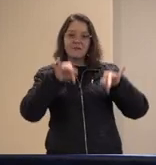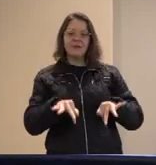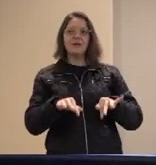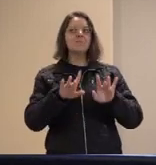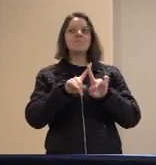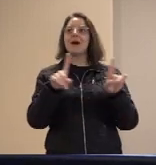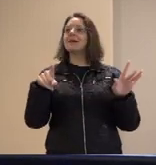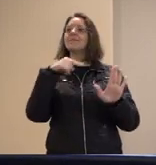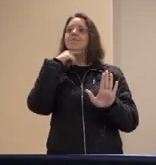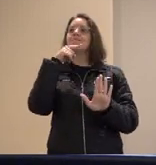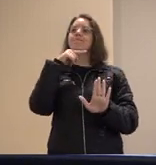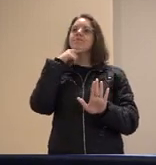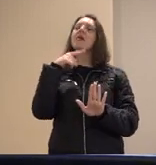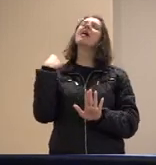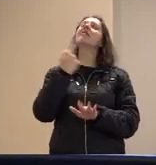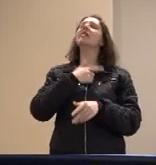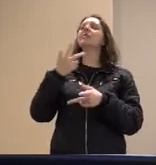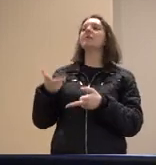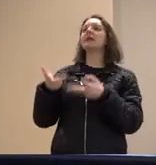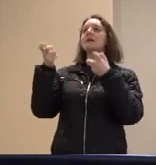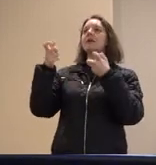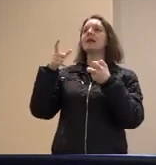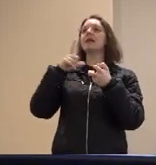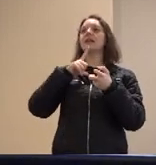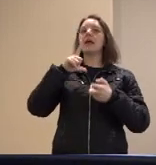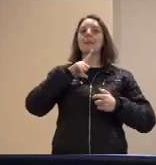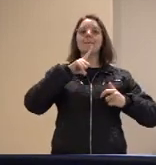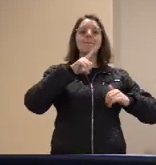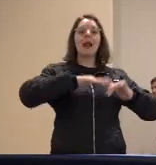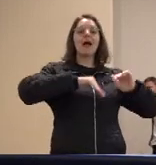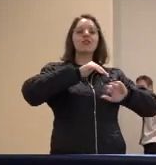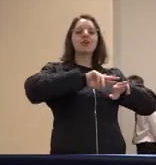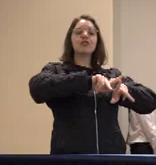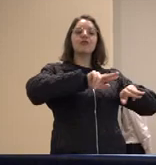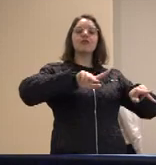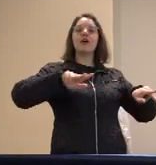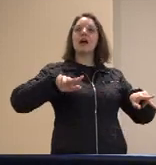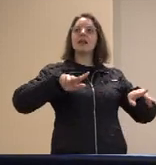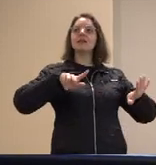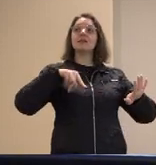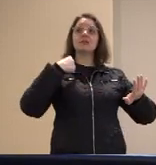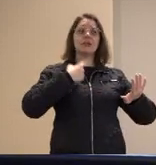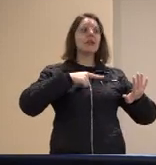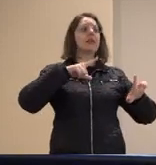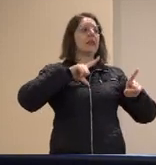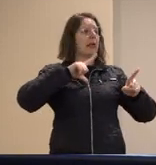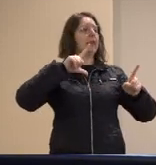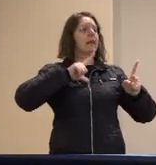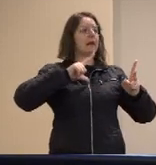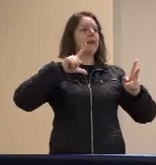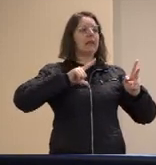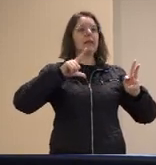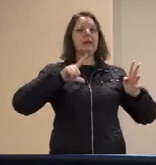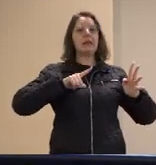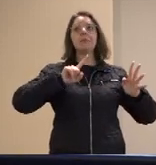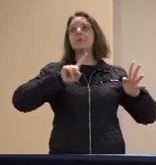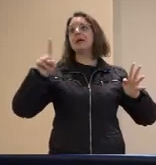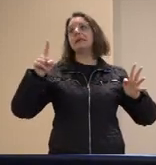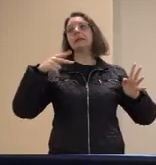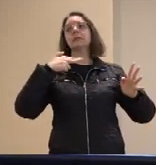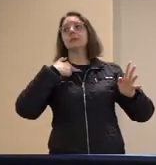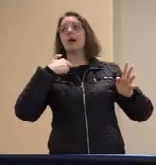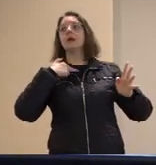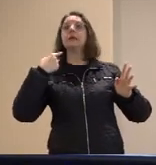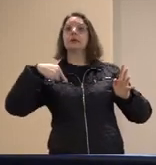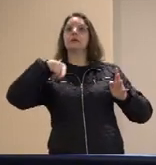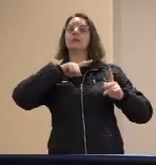reordenamento. A gente vai ver que tem várias práticas que ainda estão presentes nas nossas atividades. Isso nos